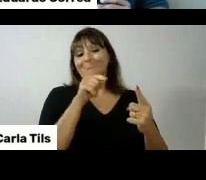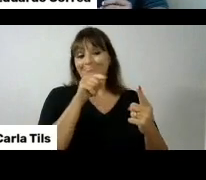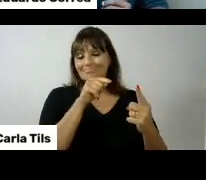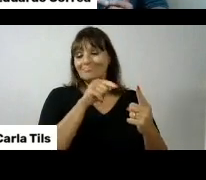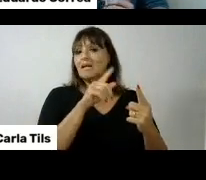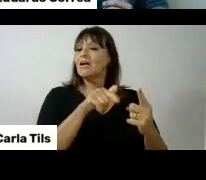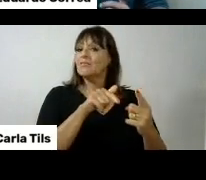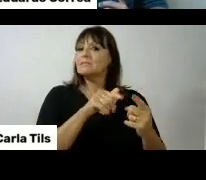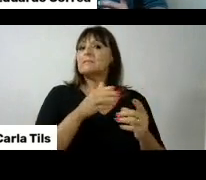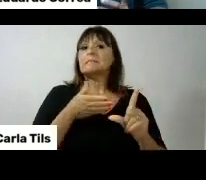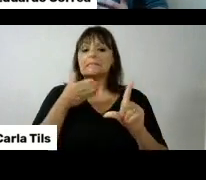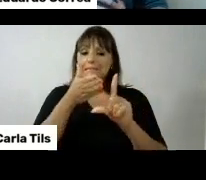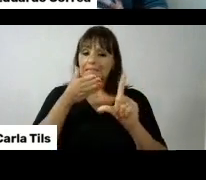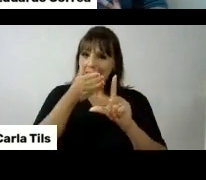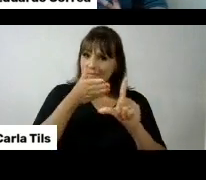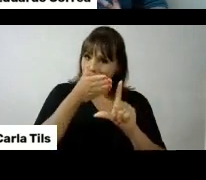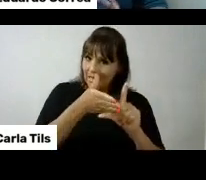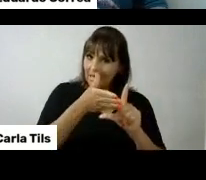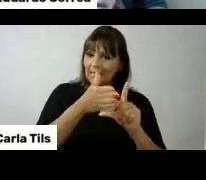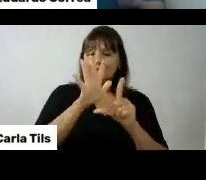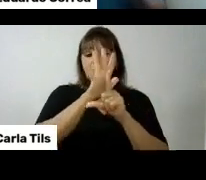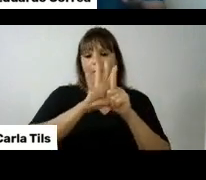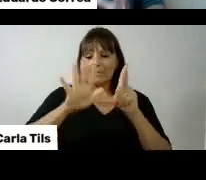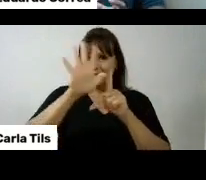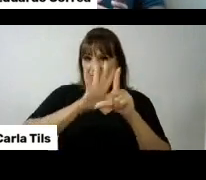você acessasse uma determinada plataforma,